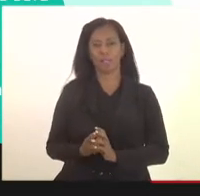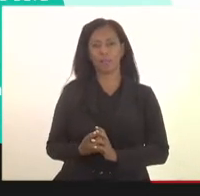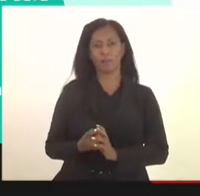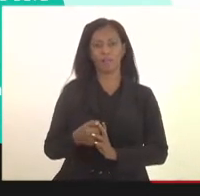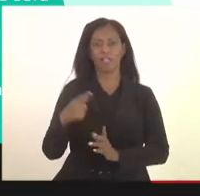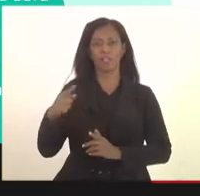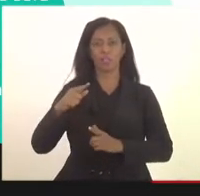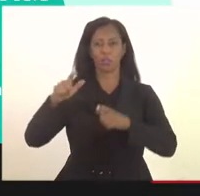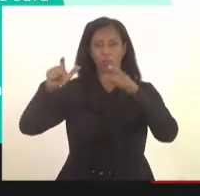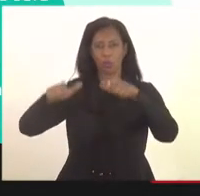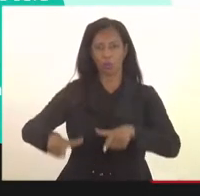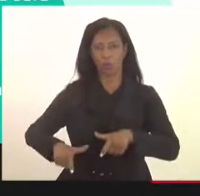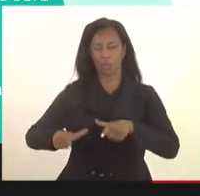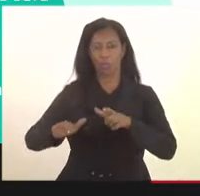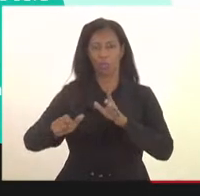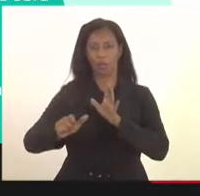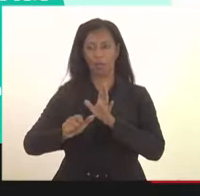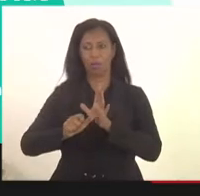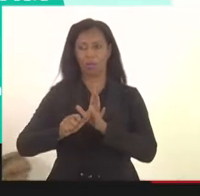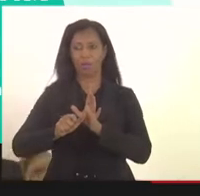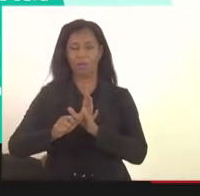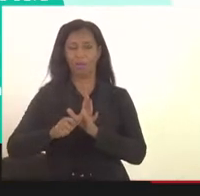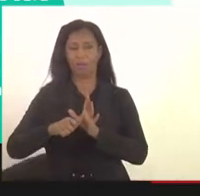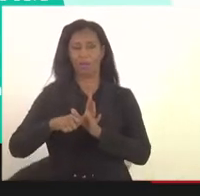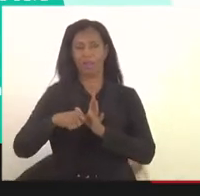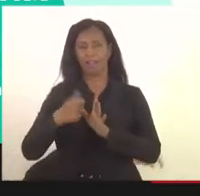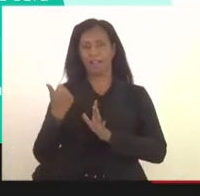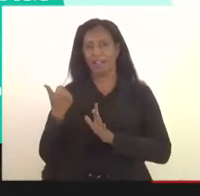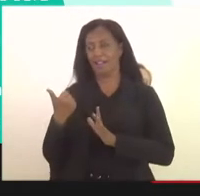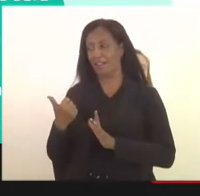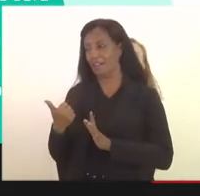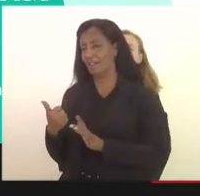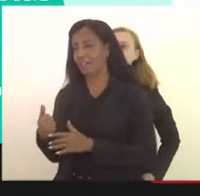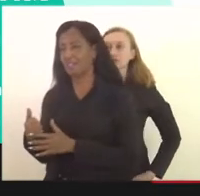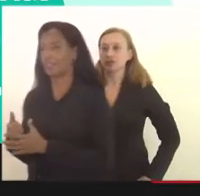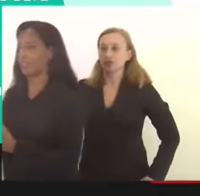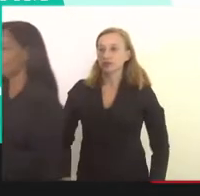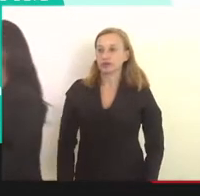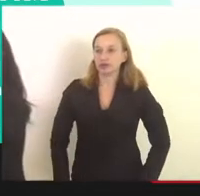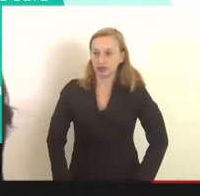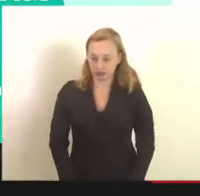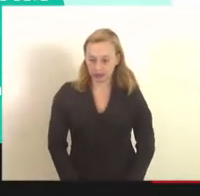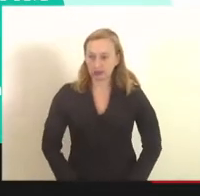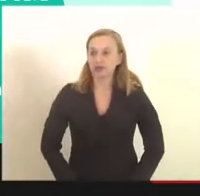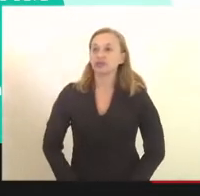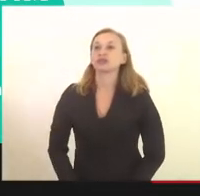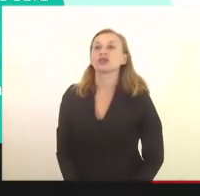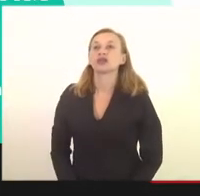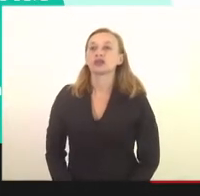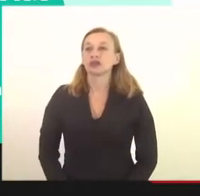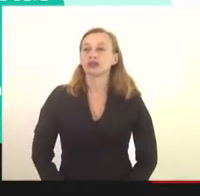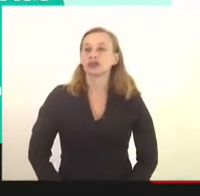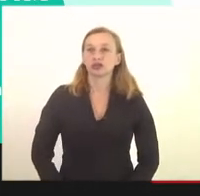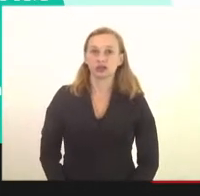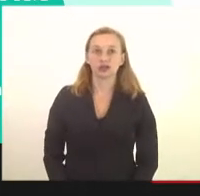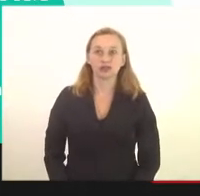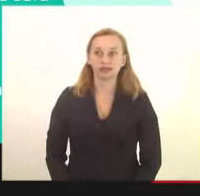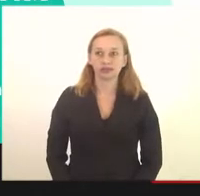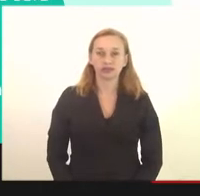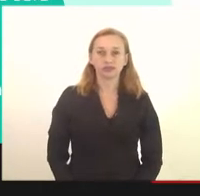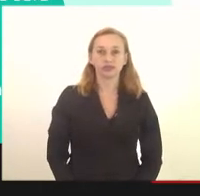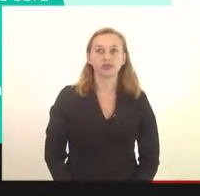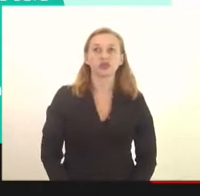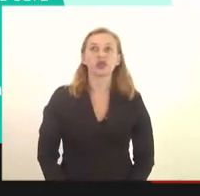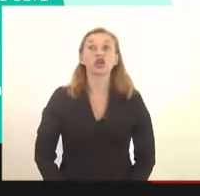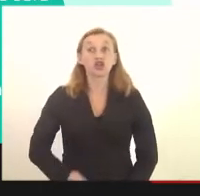na área, numa delas, a gente vai começar a perfuração de um poço agora em outubro, é a previsão. A sonda já